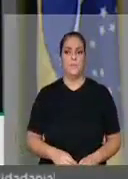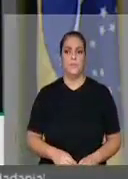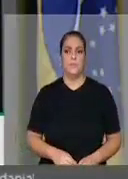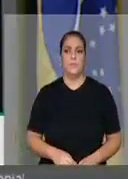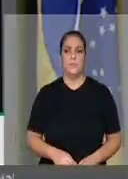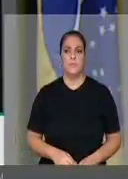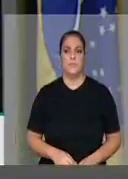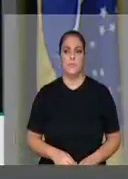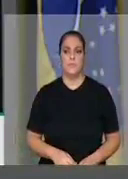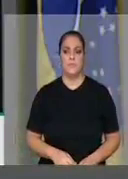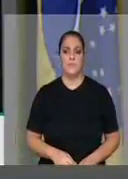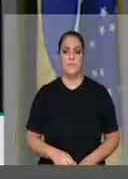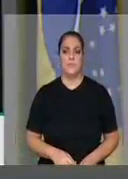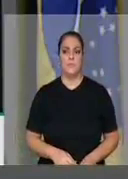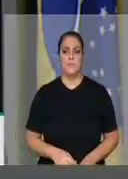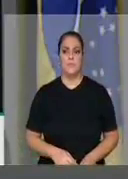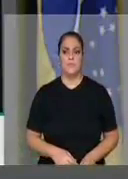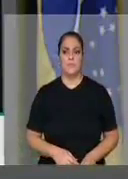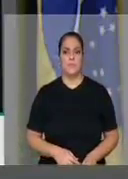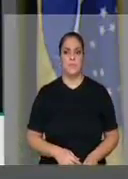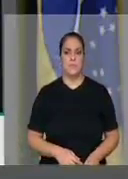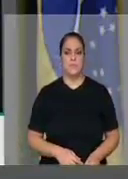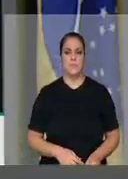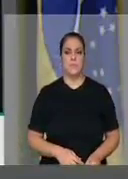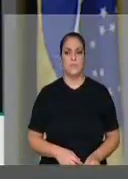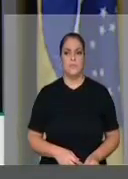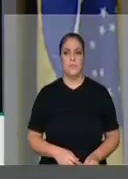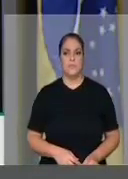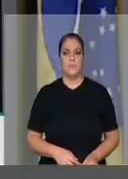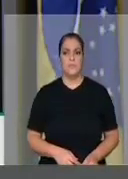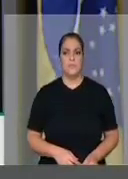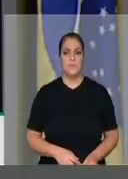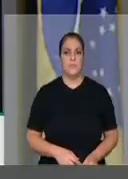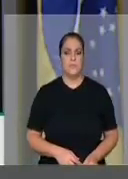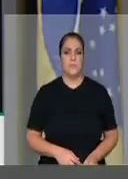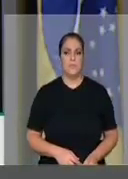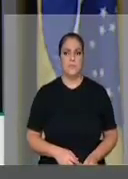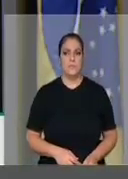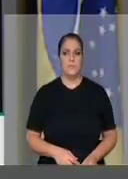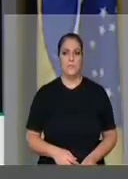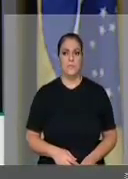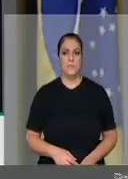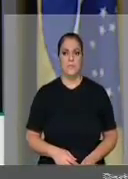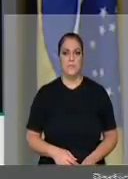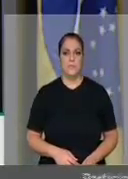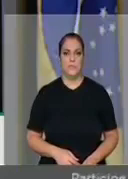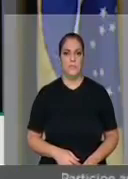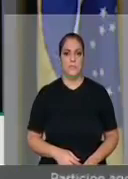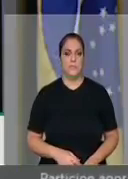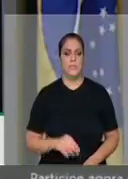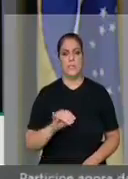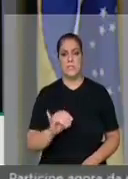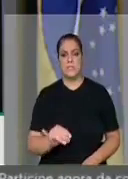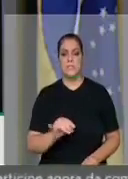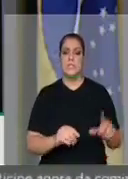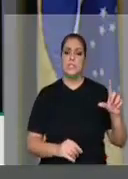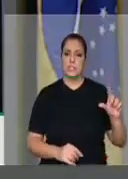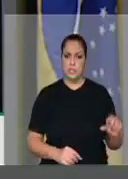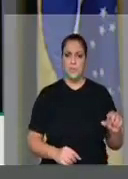ponto que diminuirmos do consumo